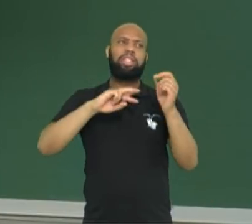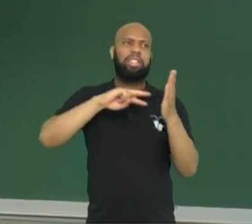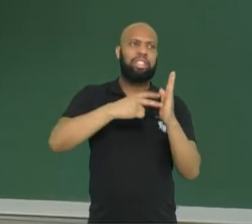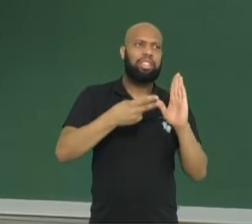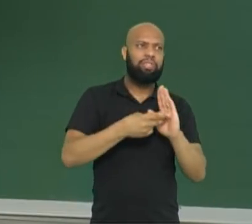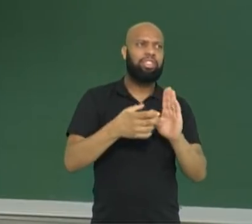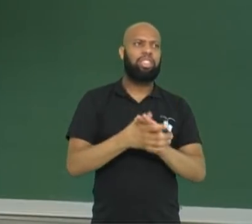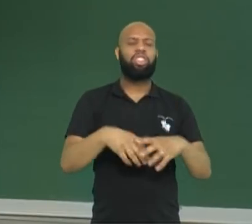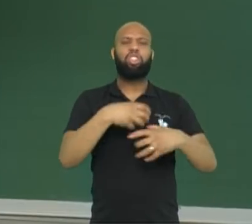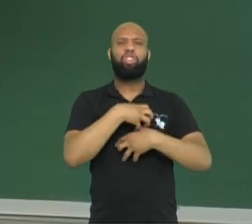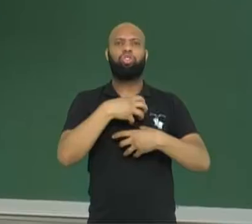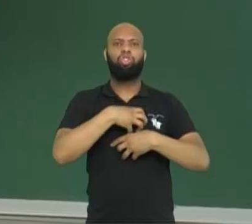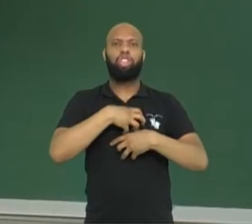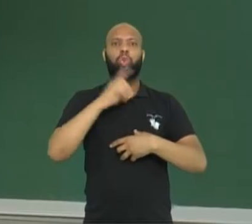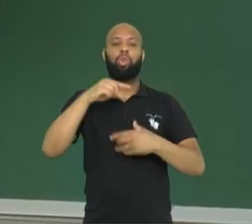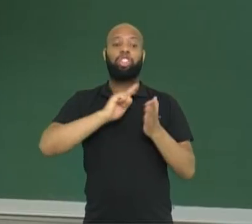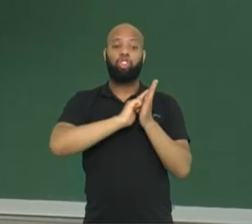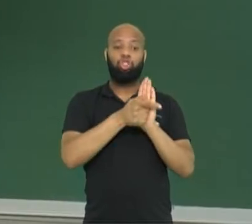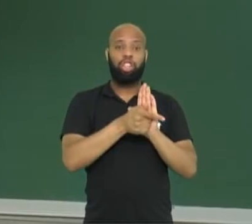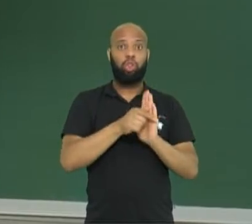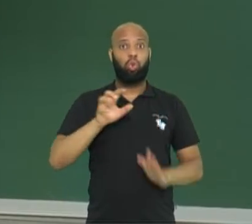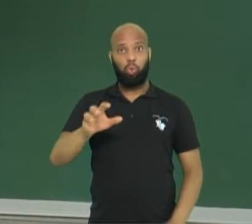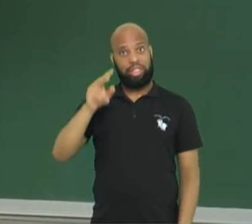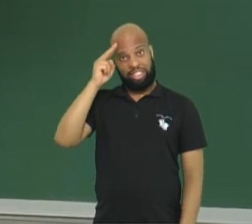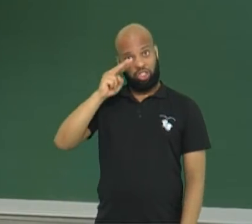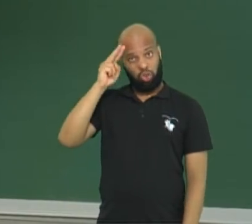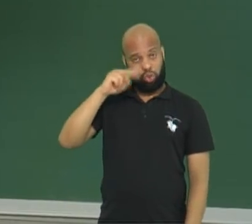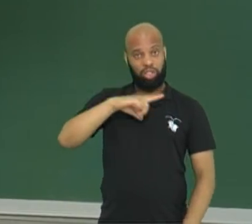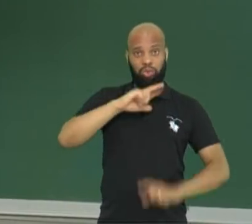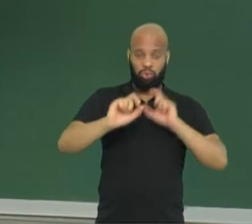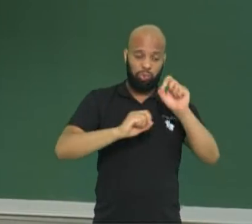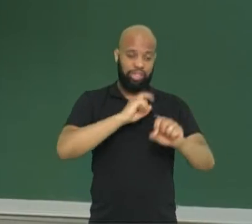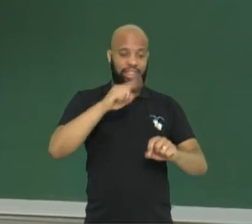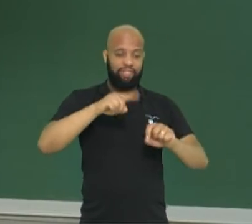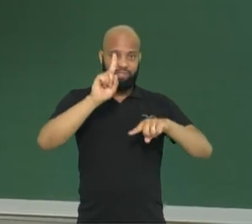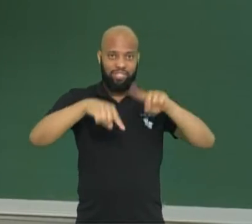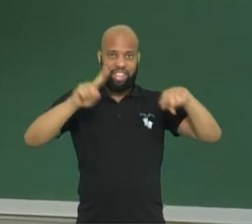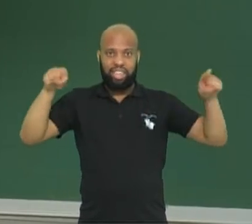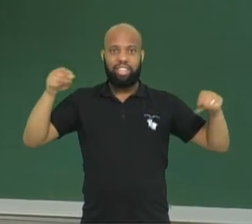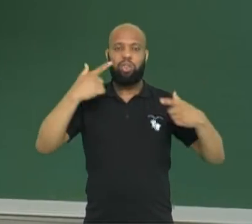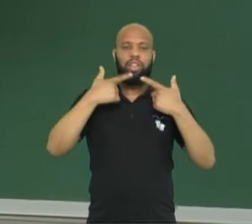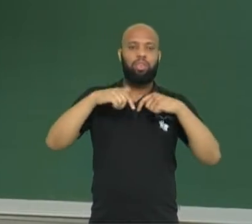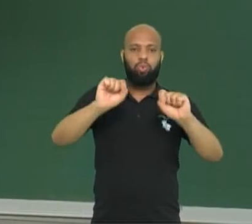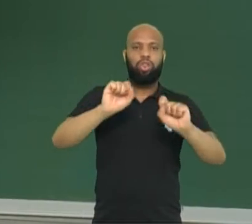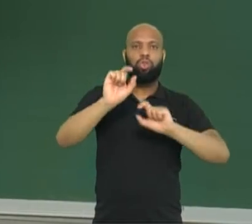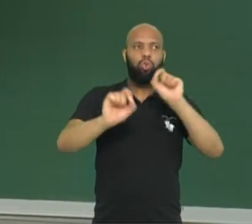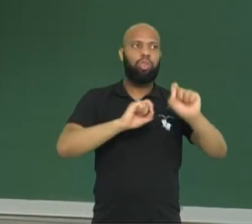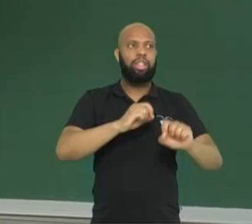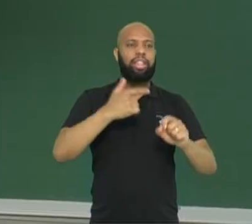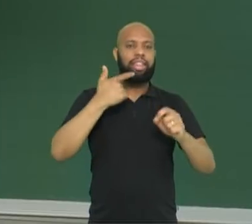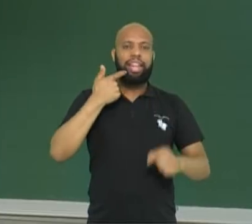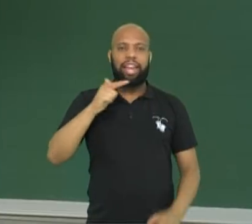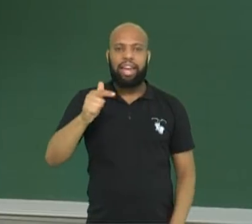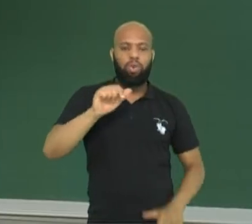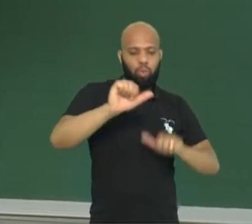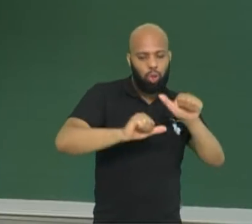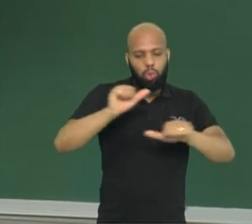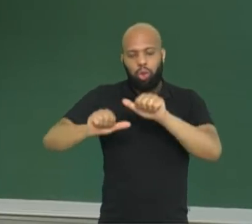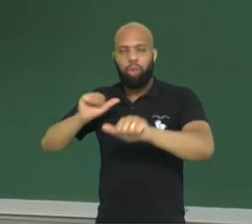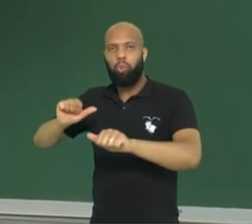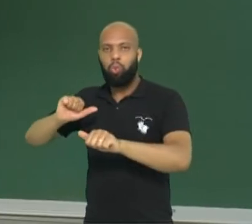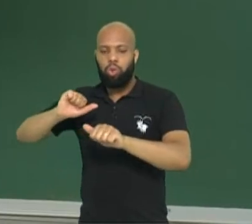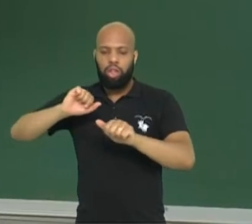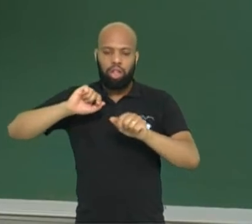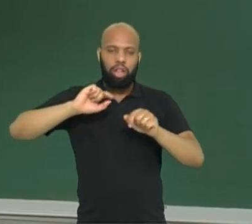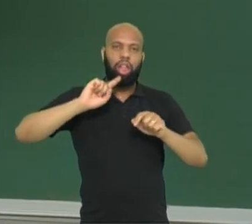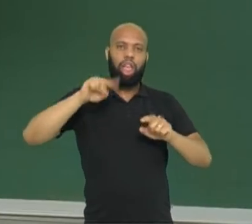Quando nós falamos sobre o gênero causo, sobre variação linguística. Que é o quê? A língua ela se transforma, né? De acordo com